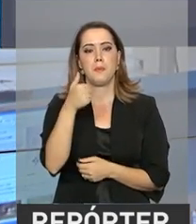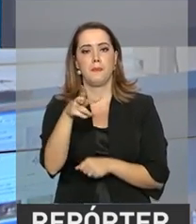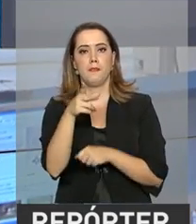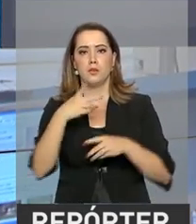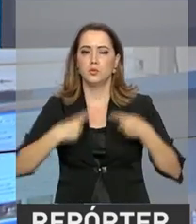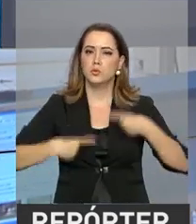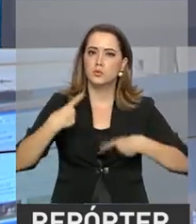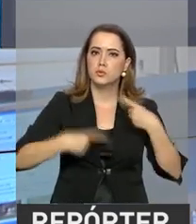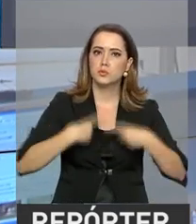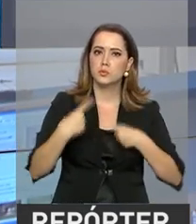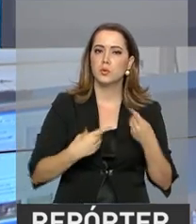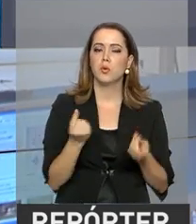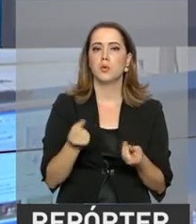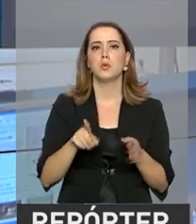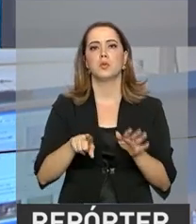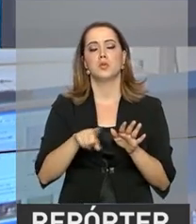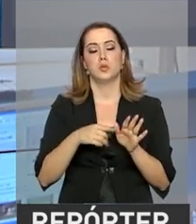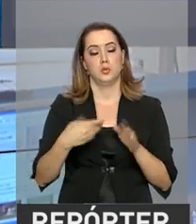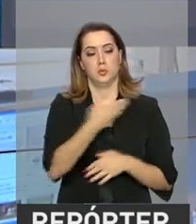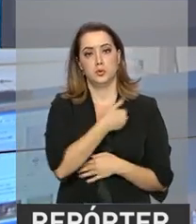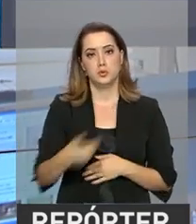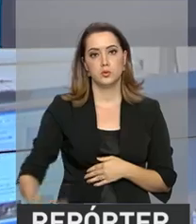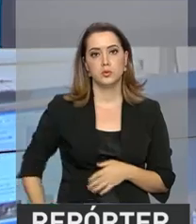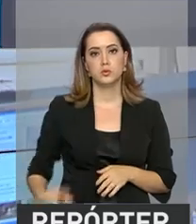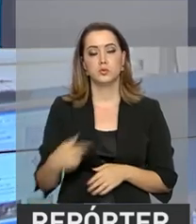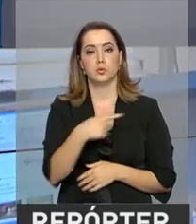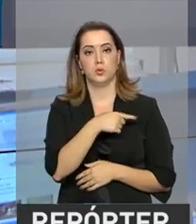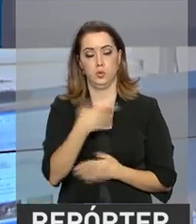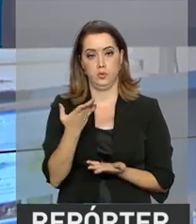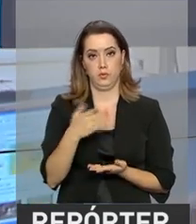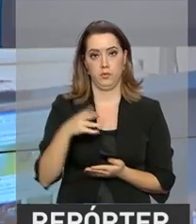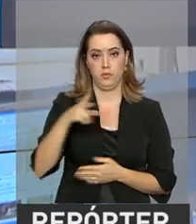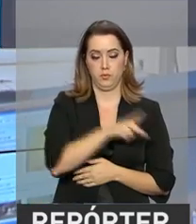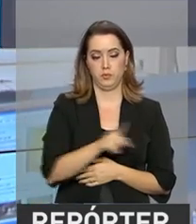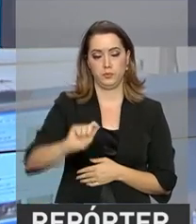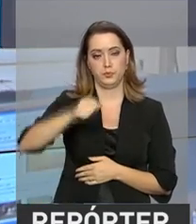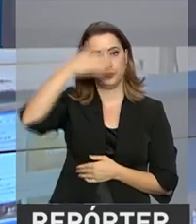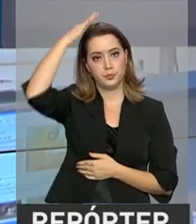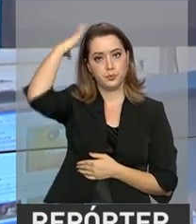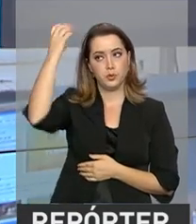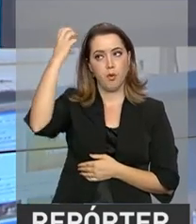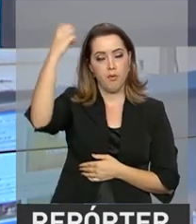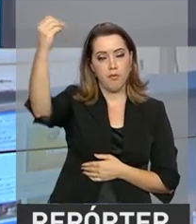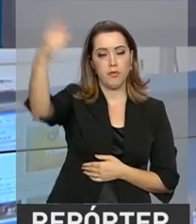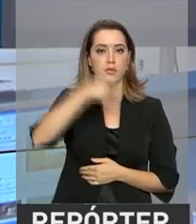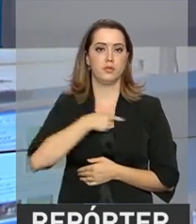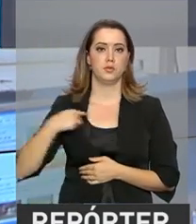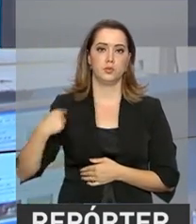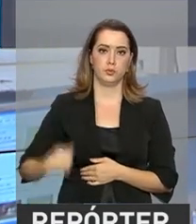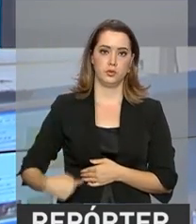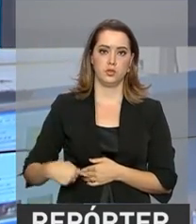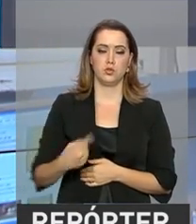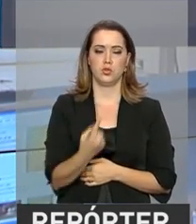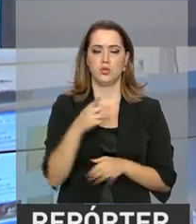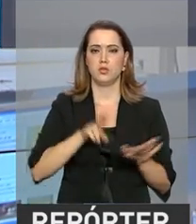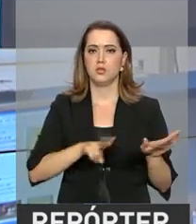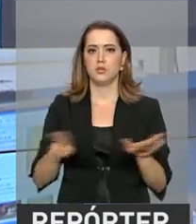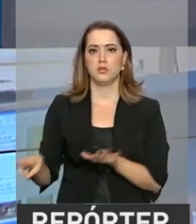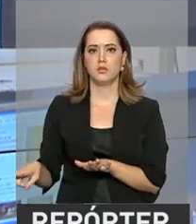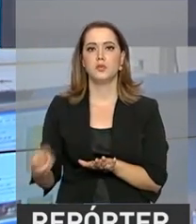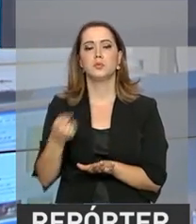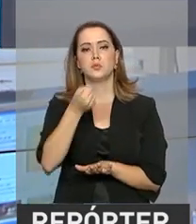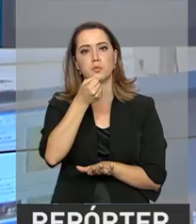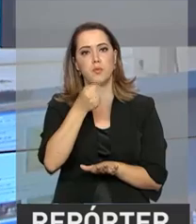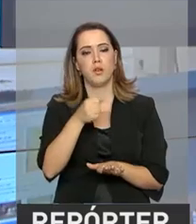viagem que o presidente em exercício Michel Temer deve fazer a China nesta semana confira os detalhes na entrevista exclusiva da NBR com o